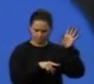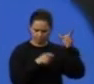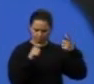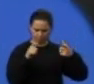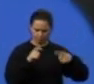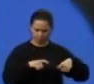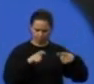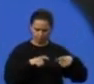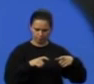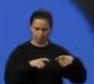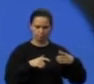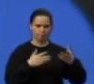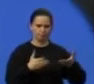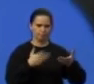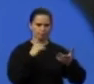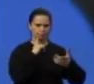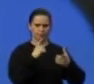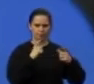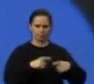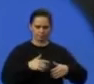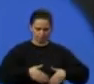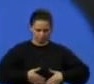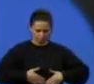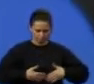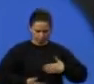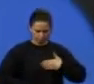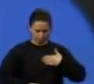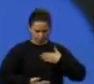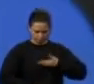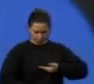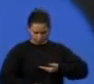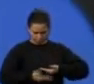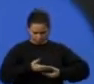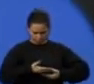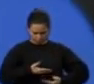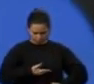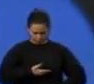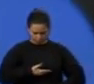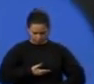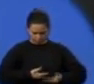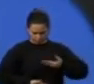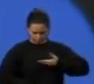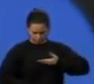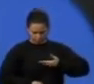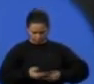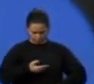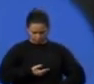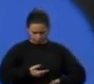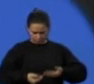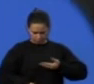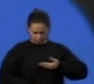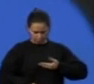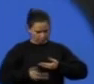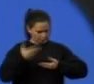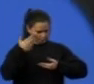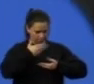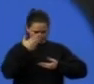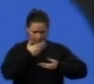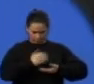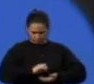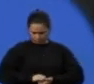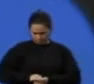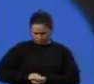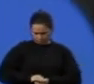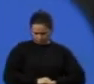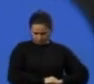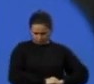local, região abdominal fechada, onde você não consegue ver os órgãos